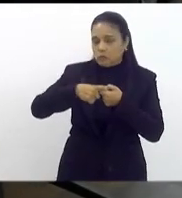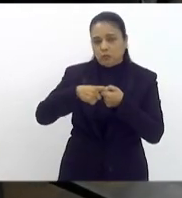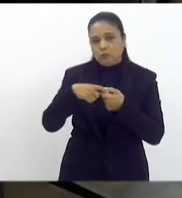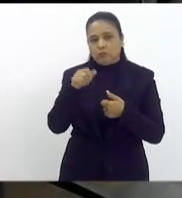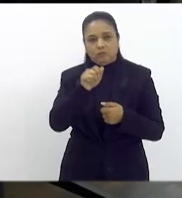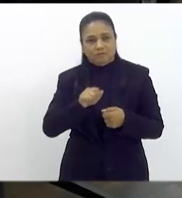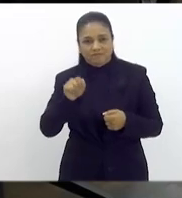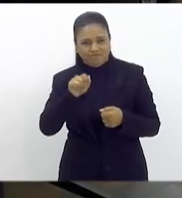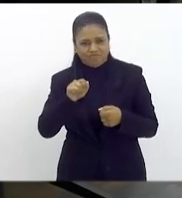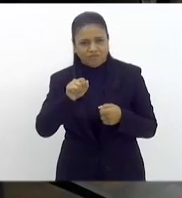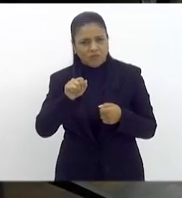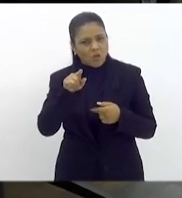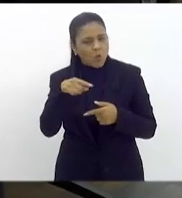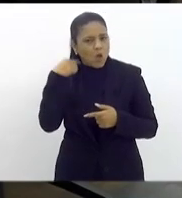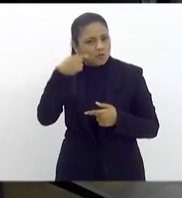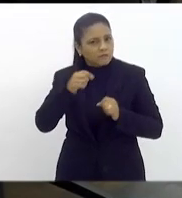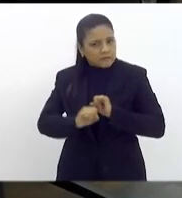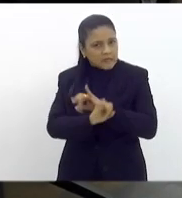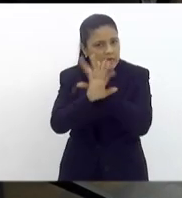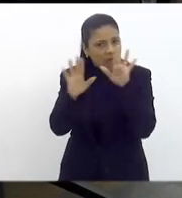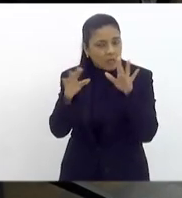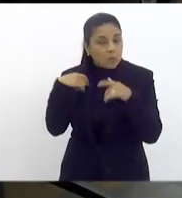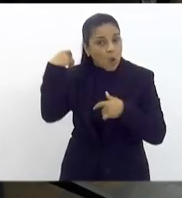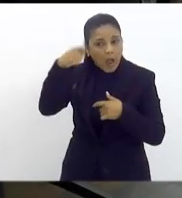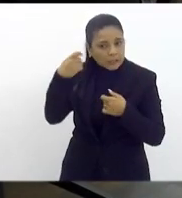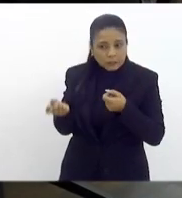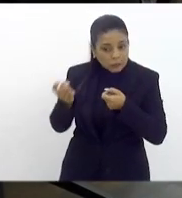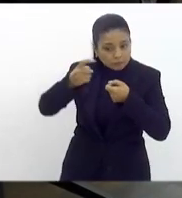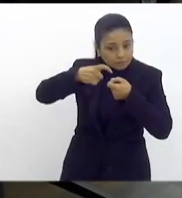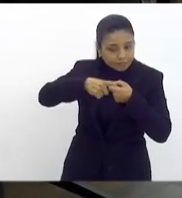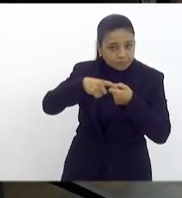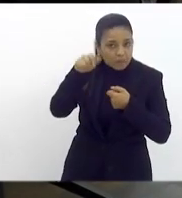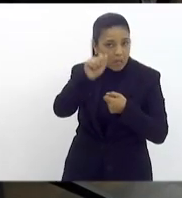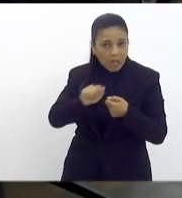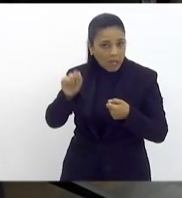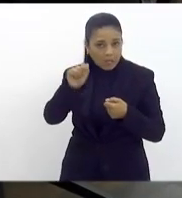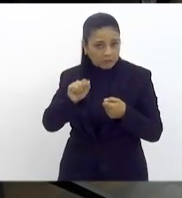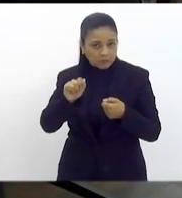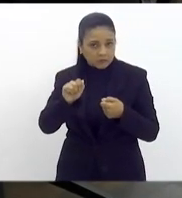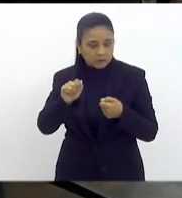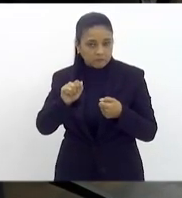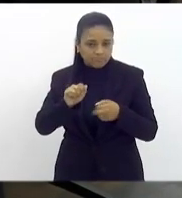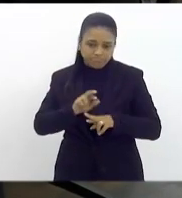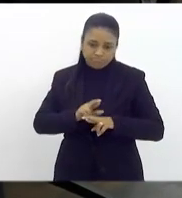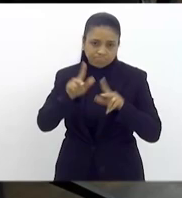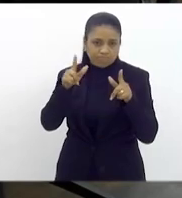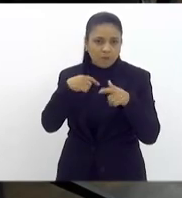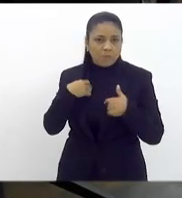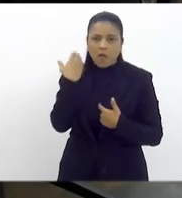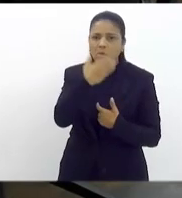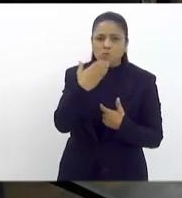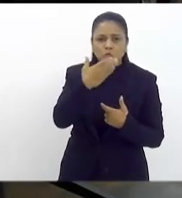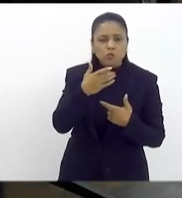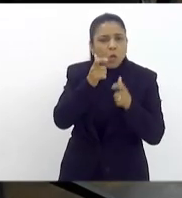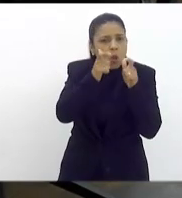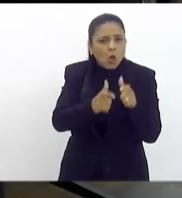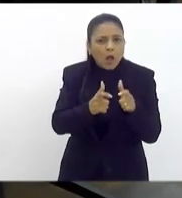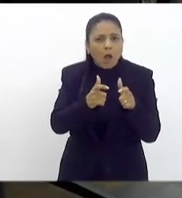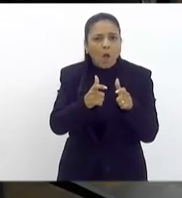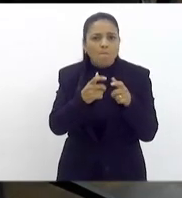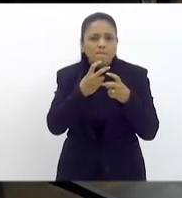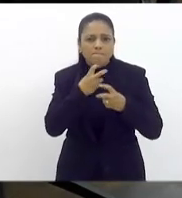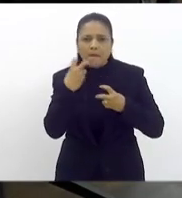deputado Fábio Silva foi muito claro. Eu sou um artista que não me associei. A minha música toca em determinado local. O